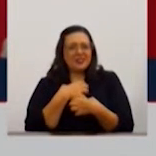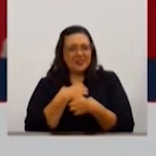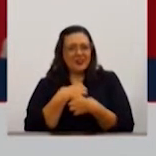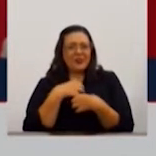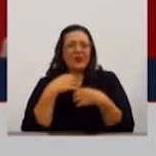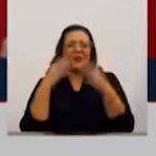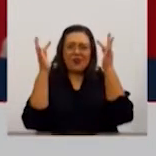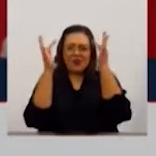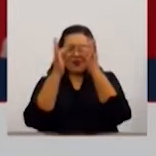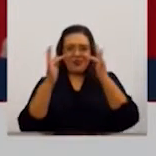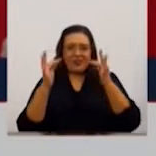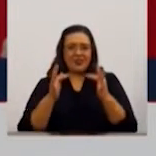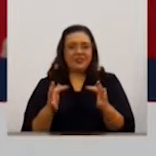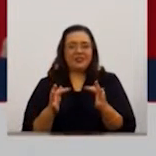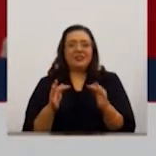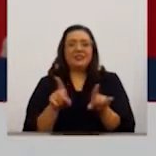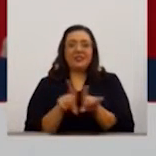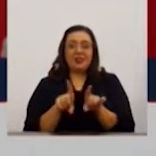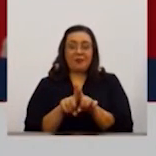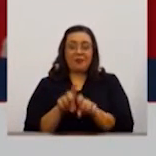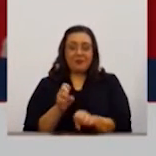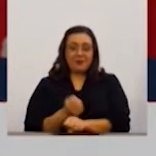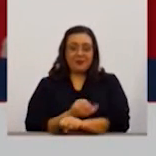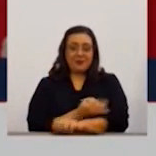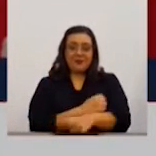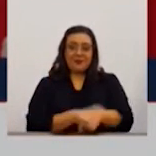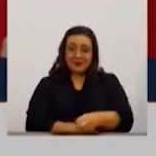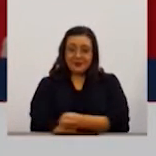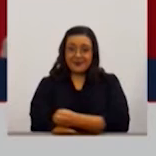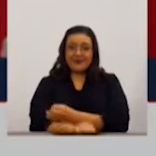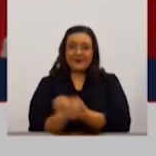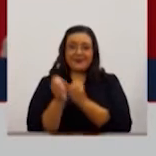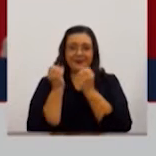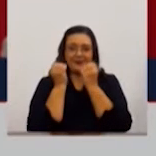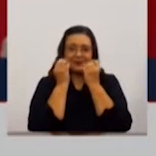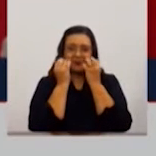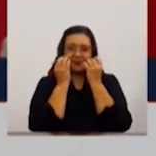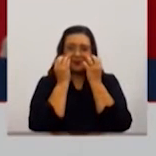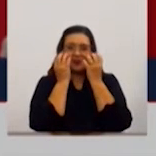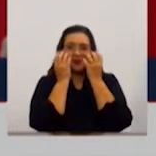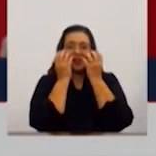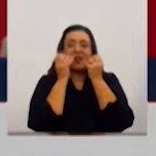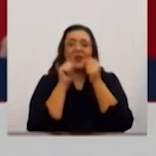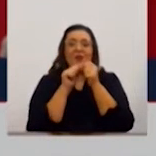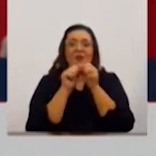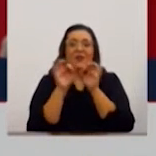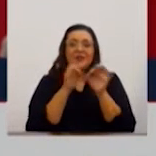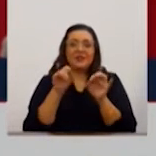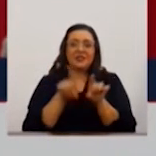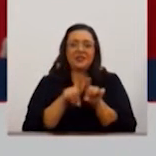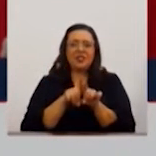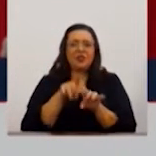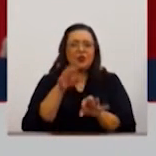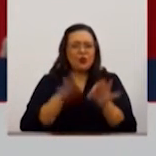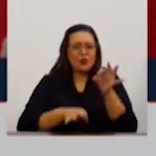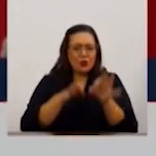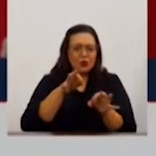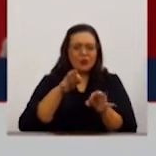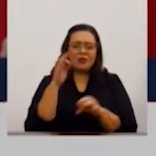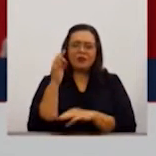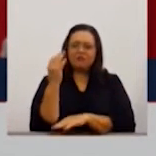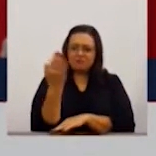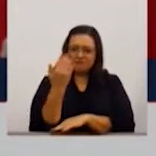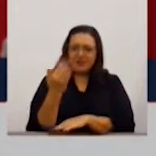muito honrado e até emocionado em prestar esta justa